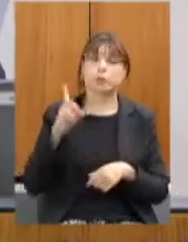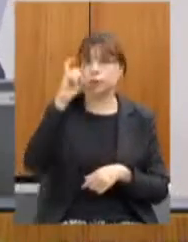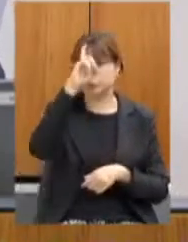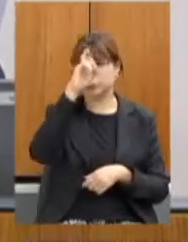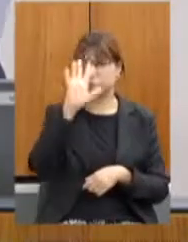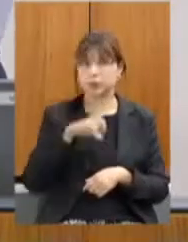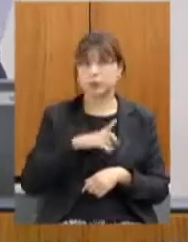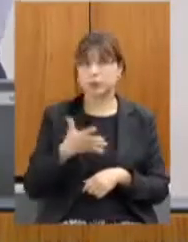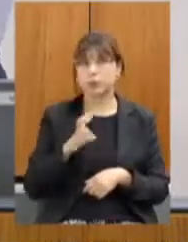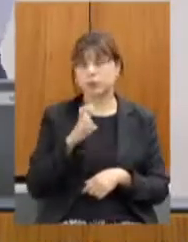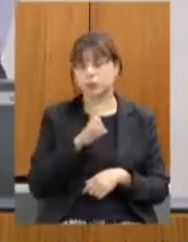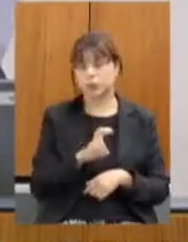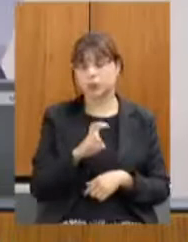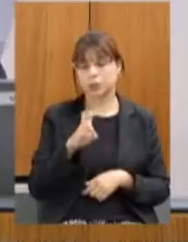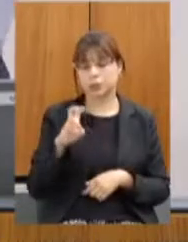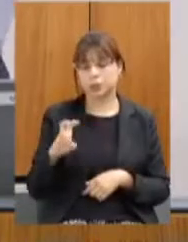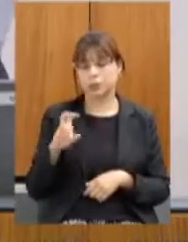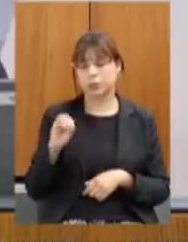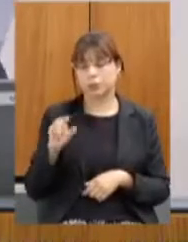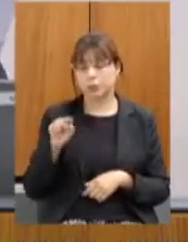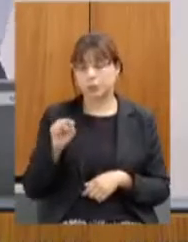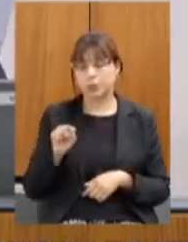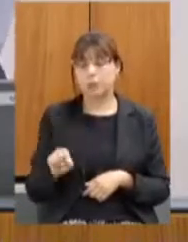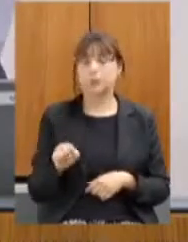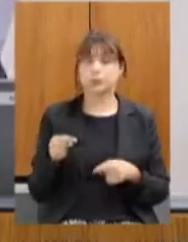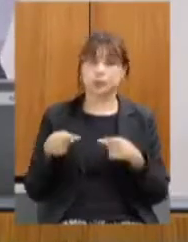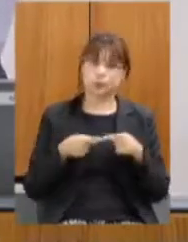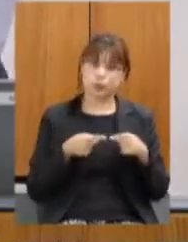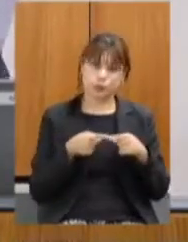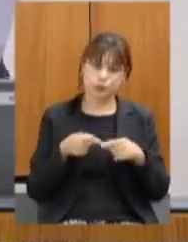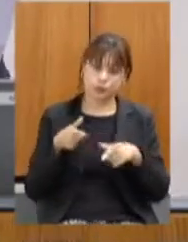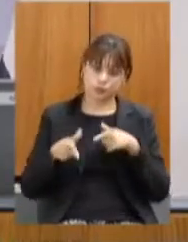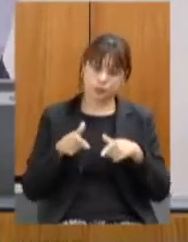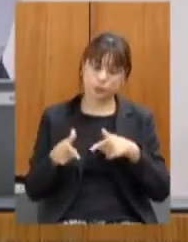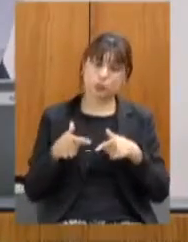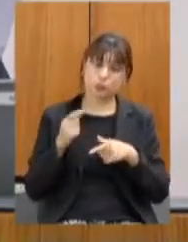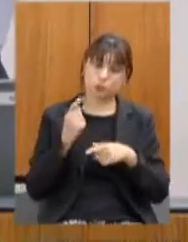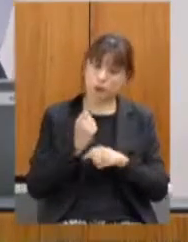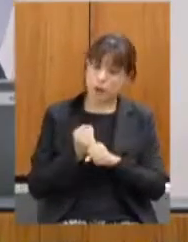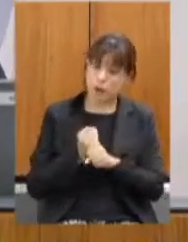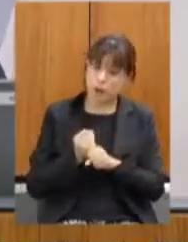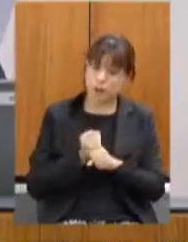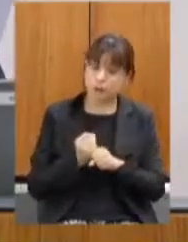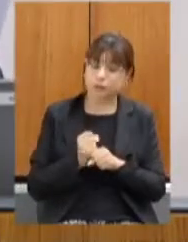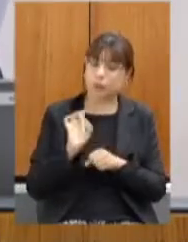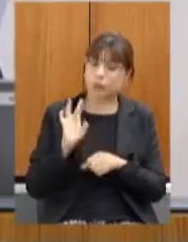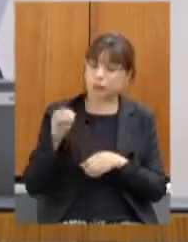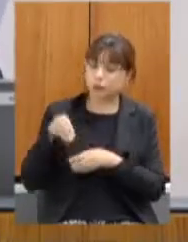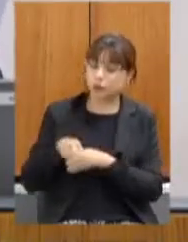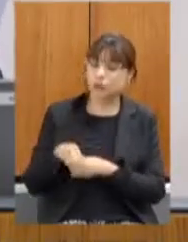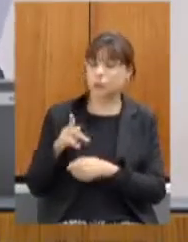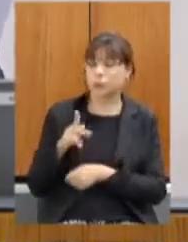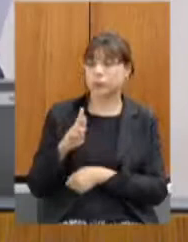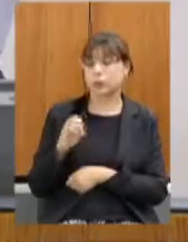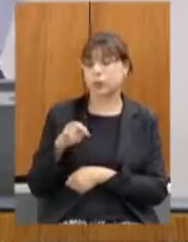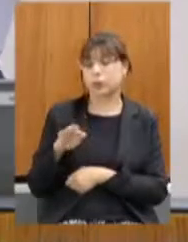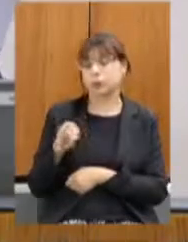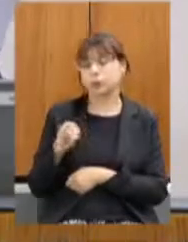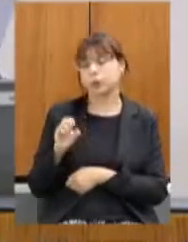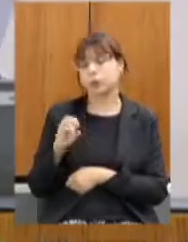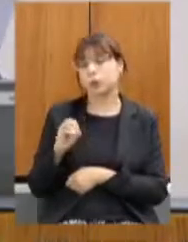aproximadamente 550 mil procedimentos por ano sendo que só no pronto-socorro são realizados mais de